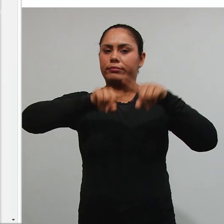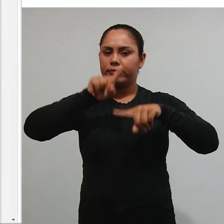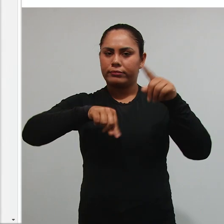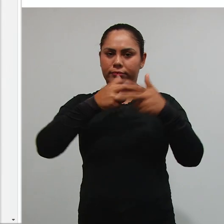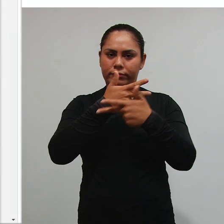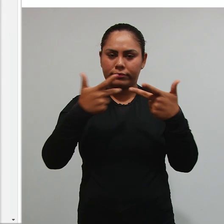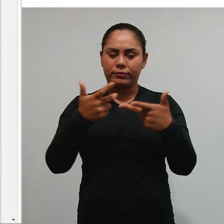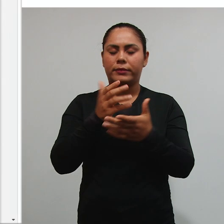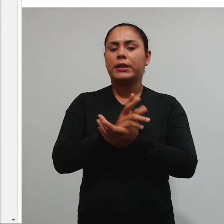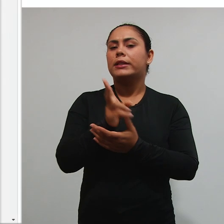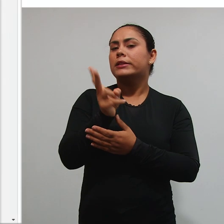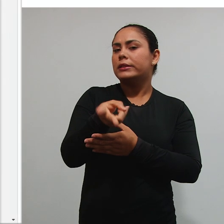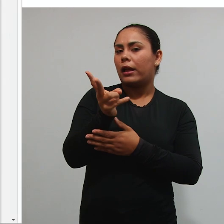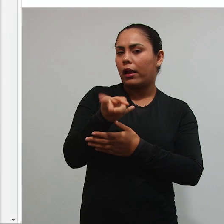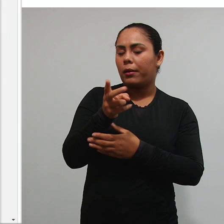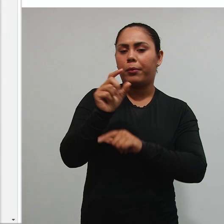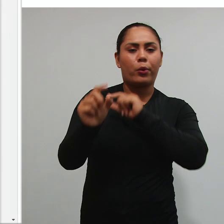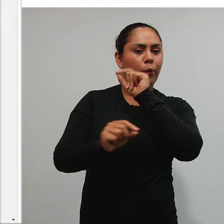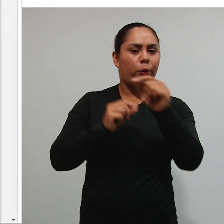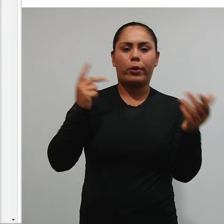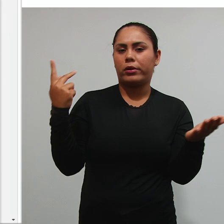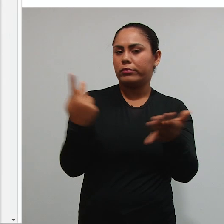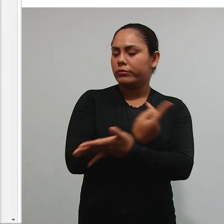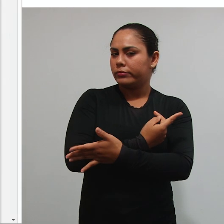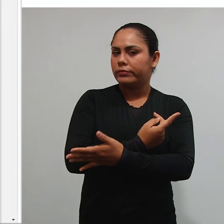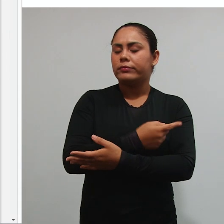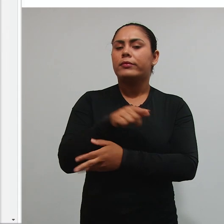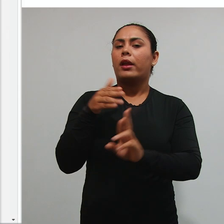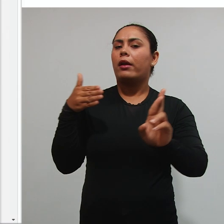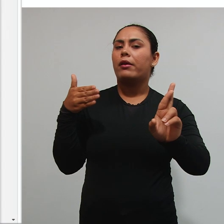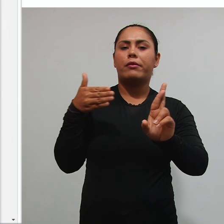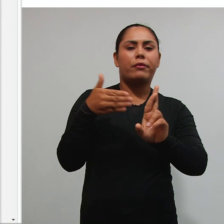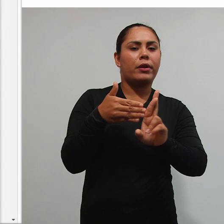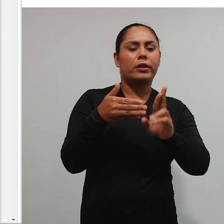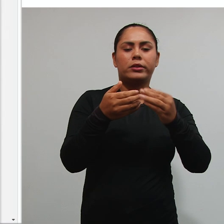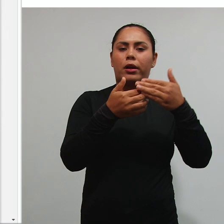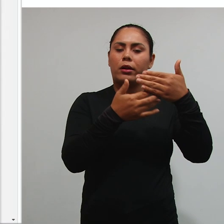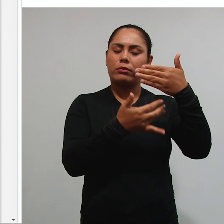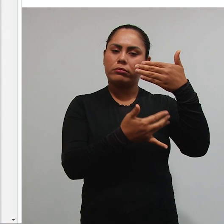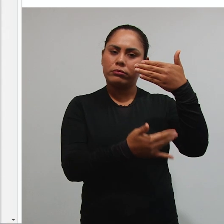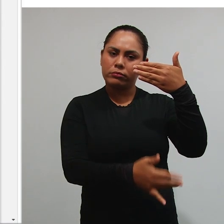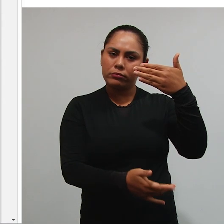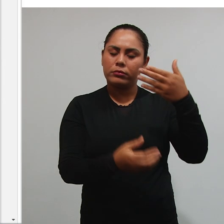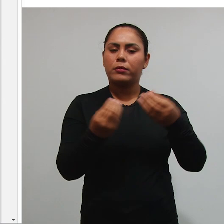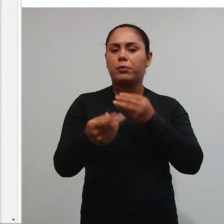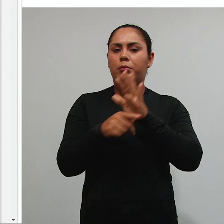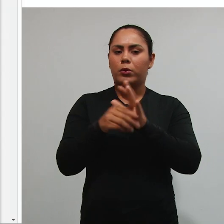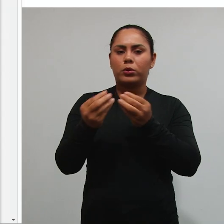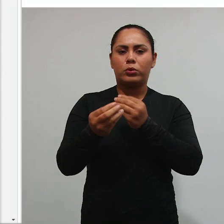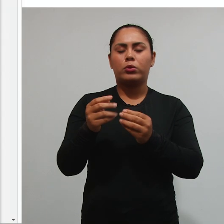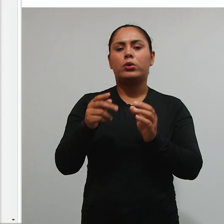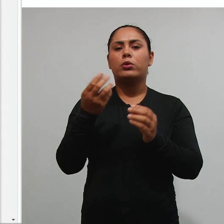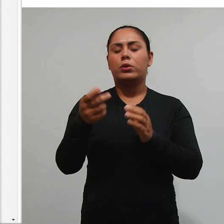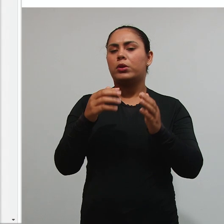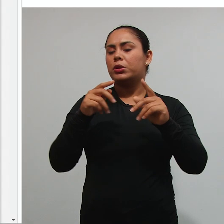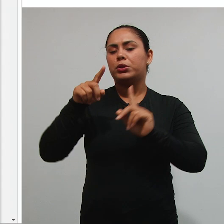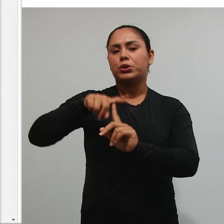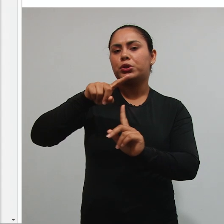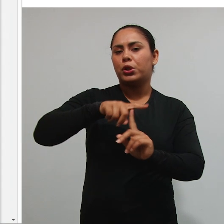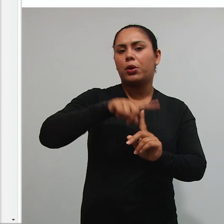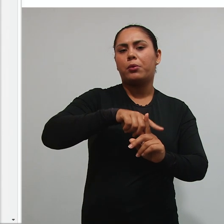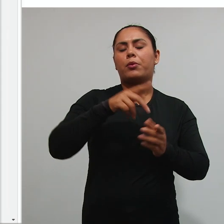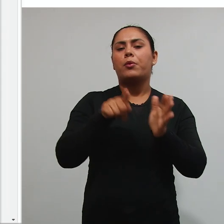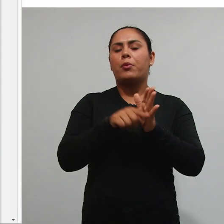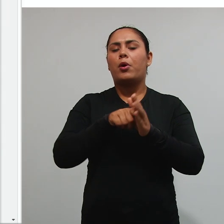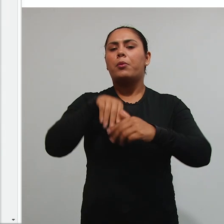bom? Geralmente, o que acontece? A referência pode acontecer em nota de rodapé, que é um tipo de